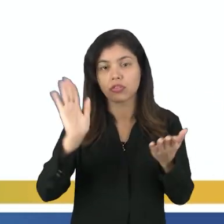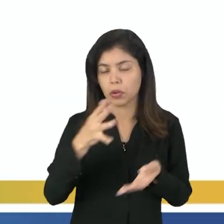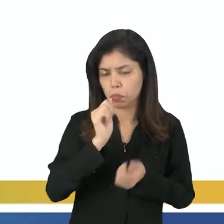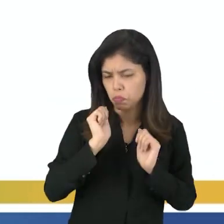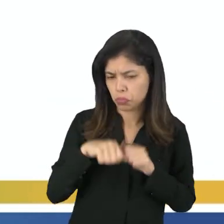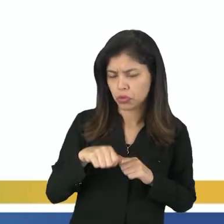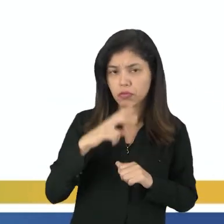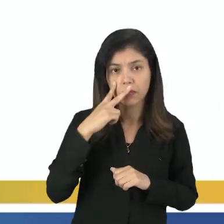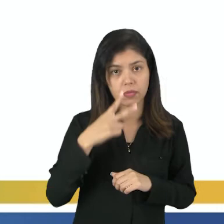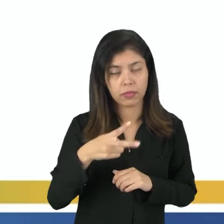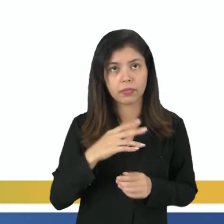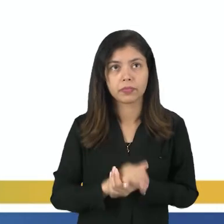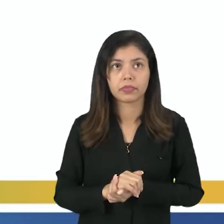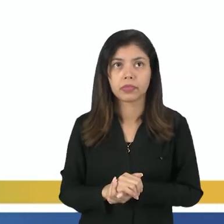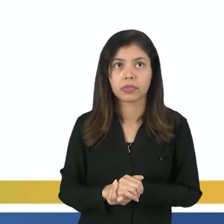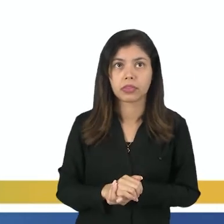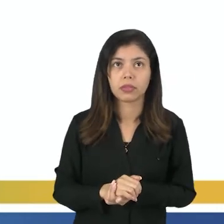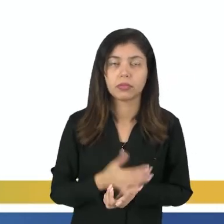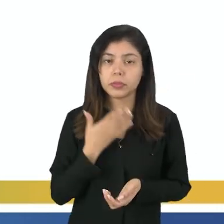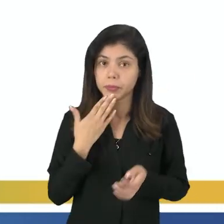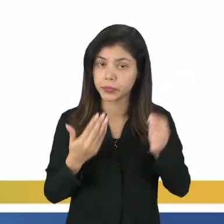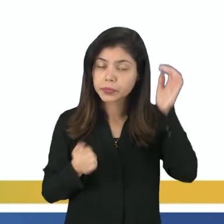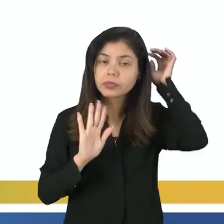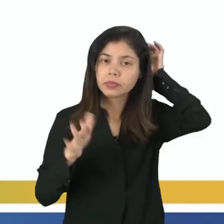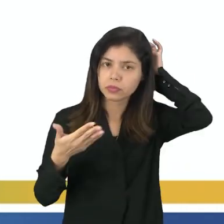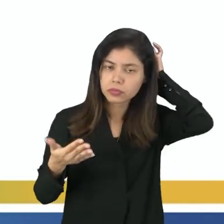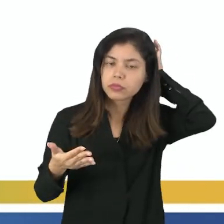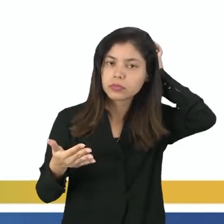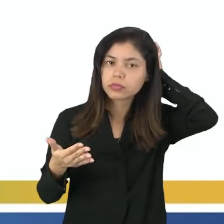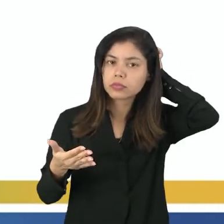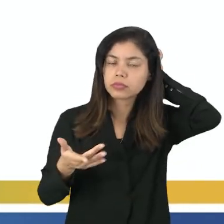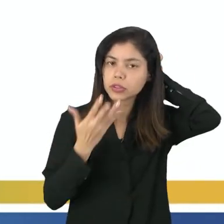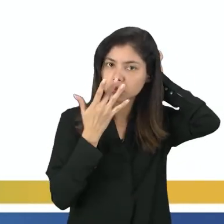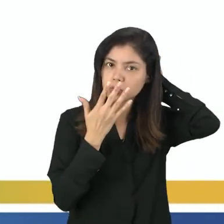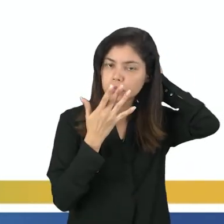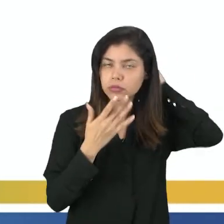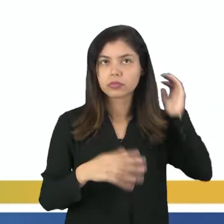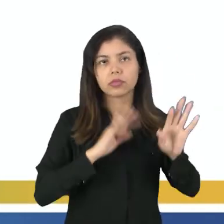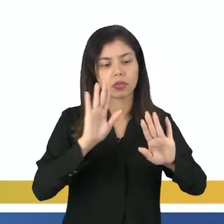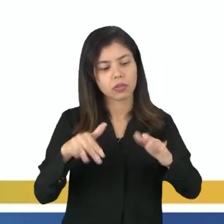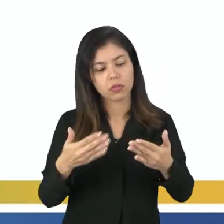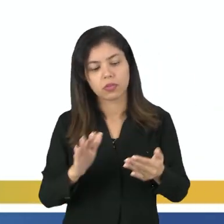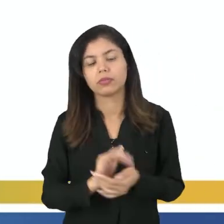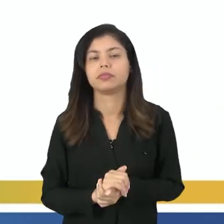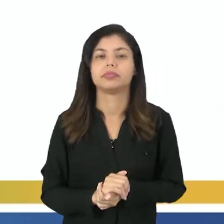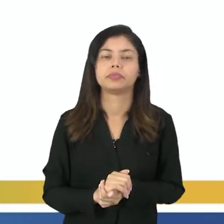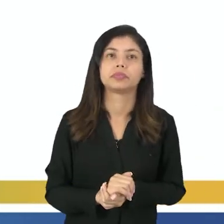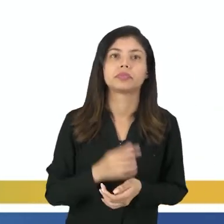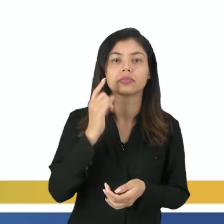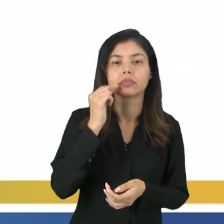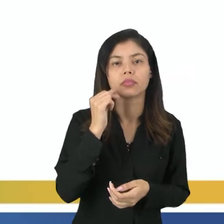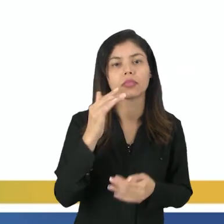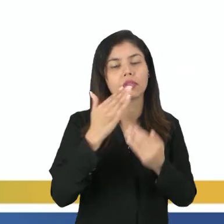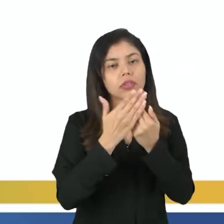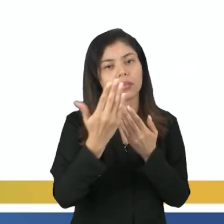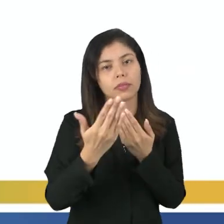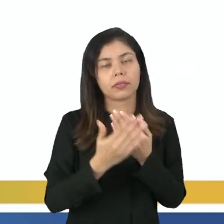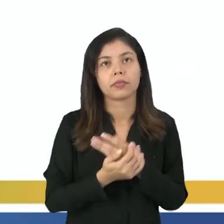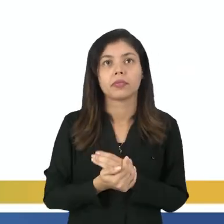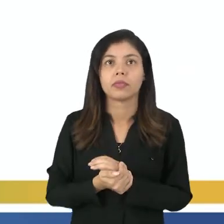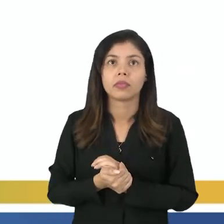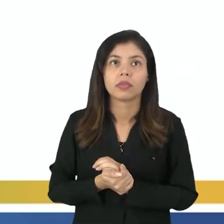possível ver ali de forma nítida qual é, que cor ou qual o formato dos lápis atrás do objeto.